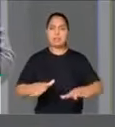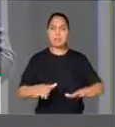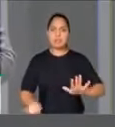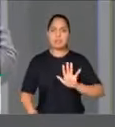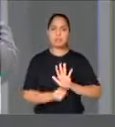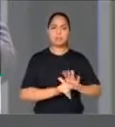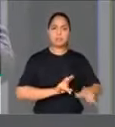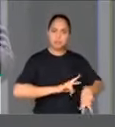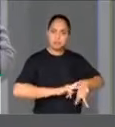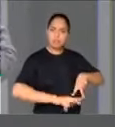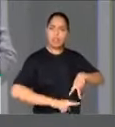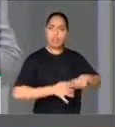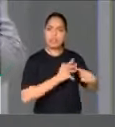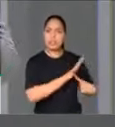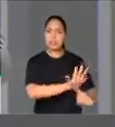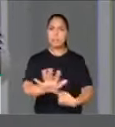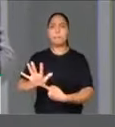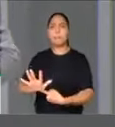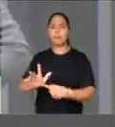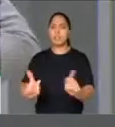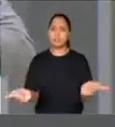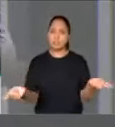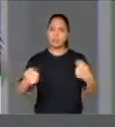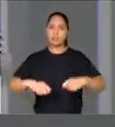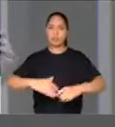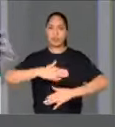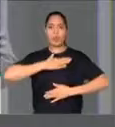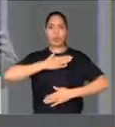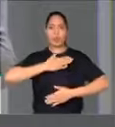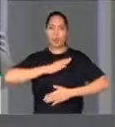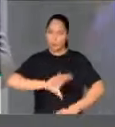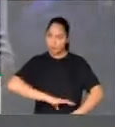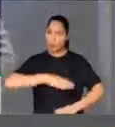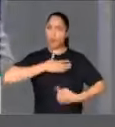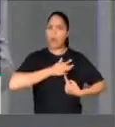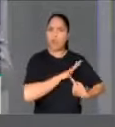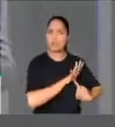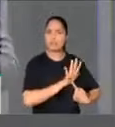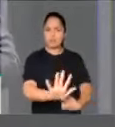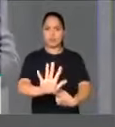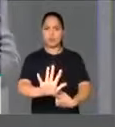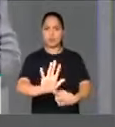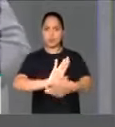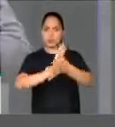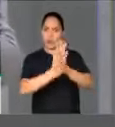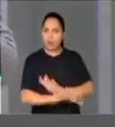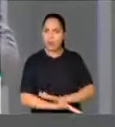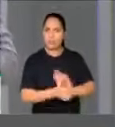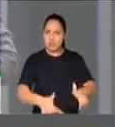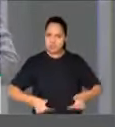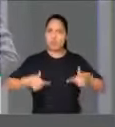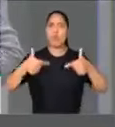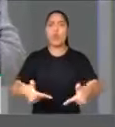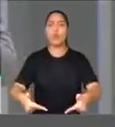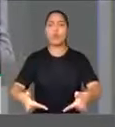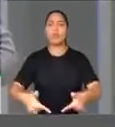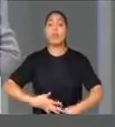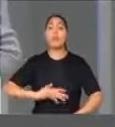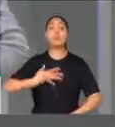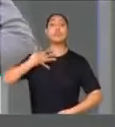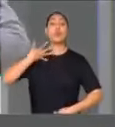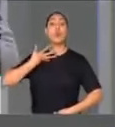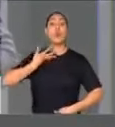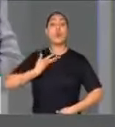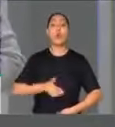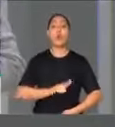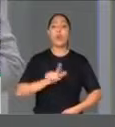identidade de gênero, se colocam com seu corpo, com sua coragem e enfrentam a discriminação. Eu tenho orgulho dos gays, das